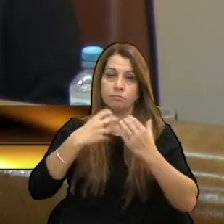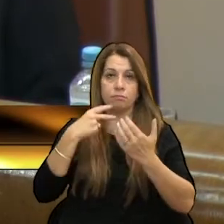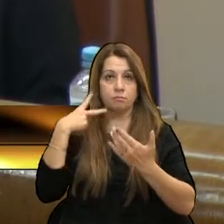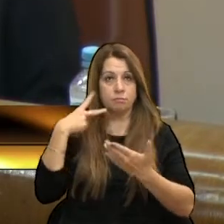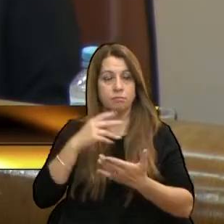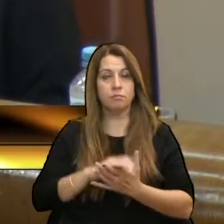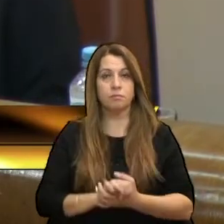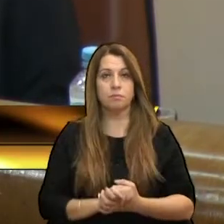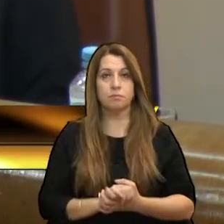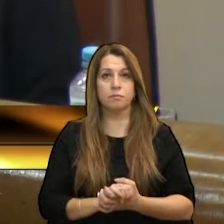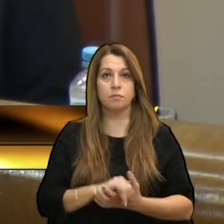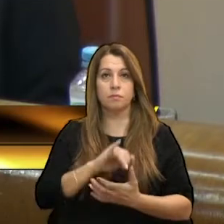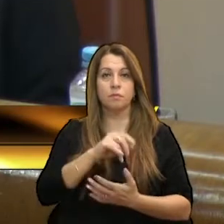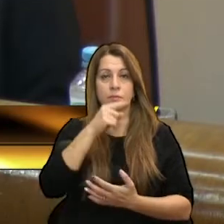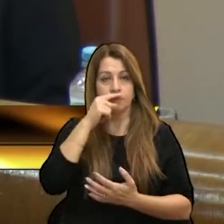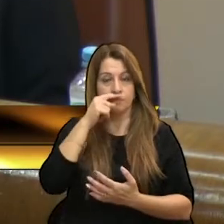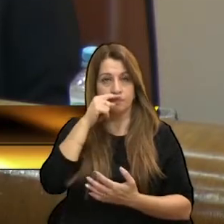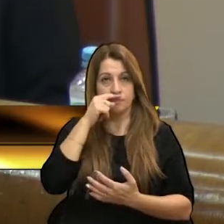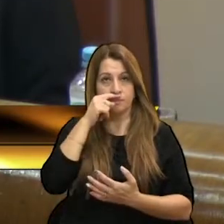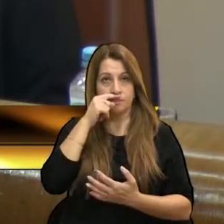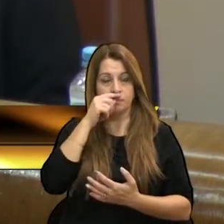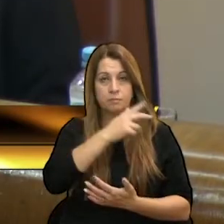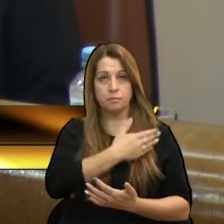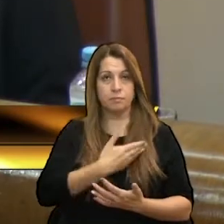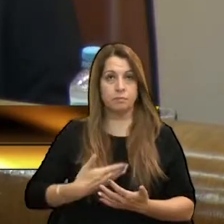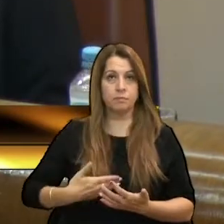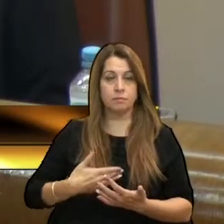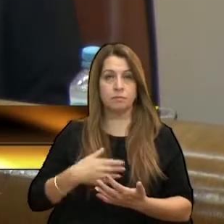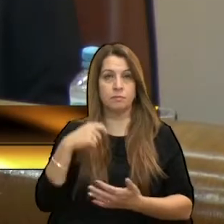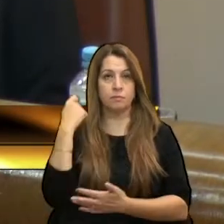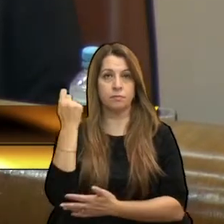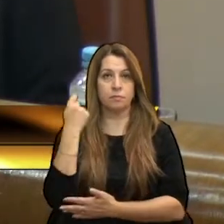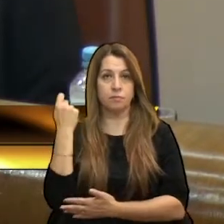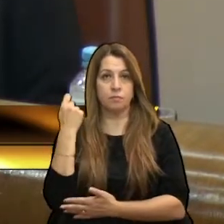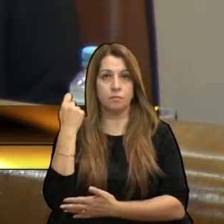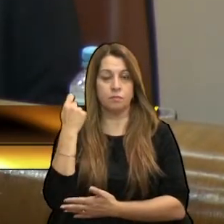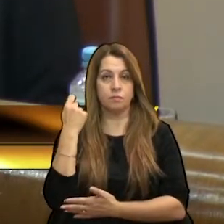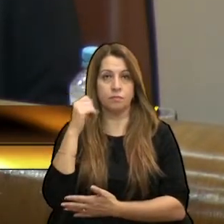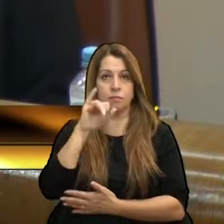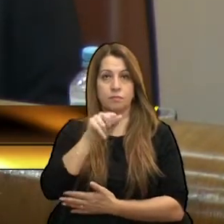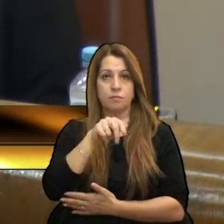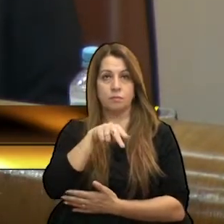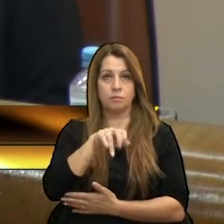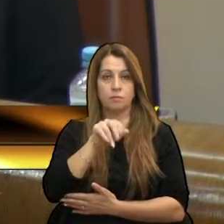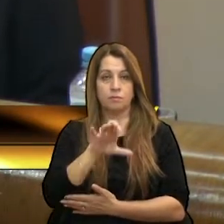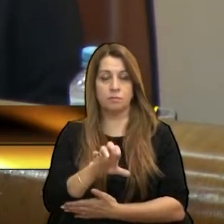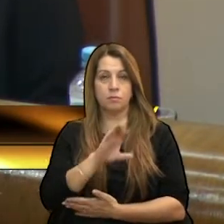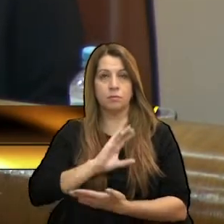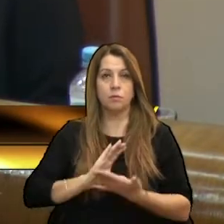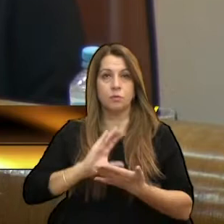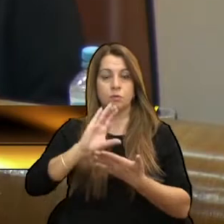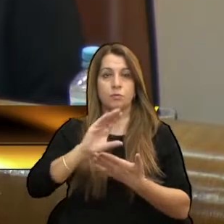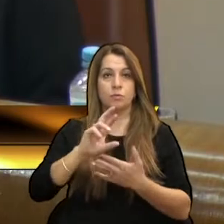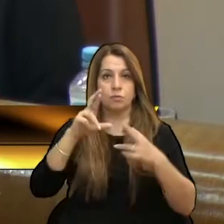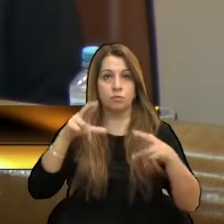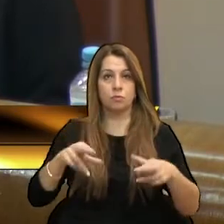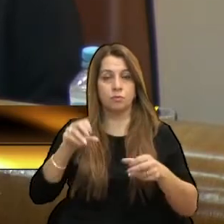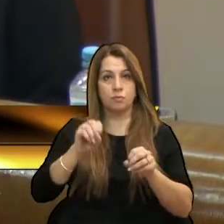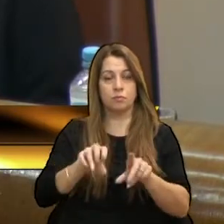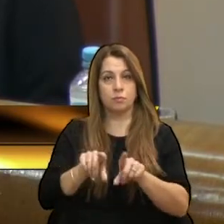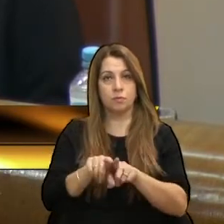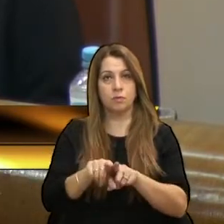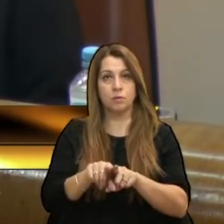legislativo. José Ivo Sartori, governador do Rio Grande do Sul. Janice Moraes, coordenadora regional de